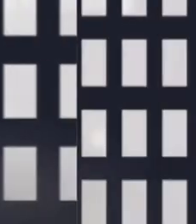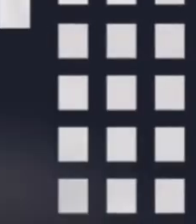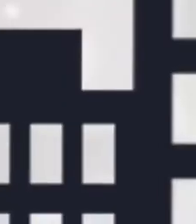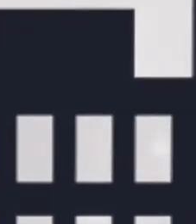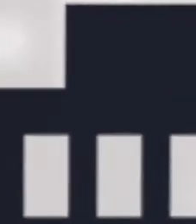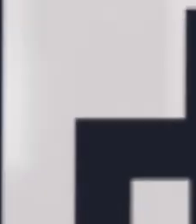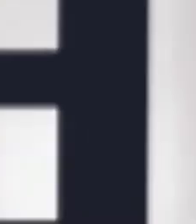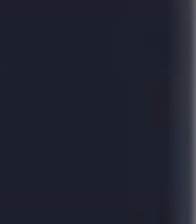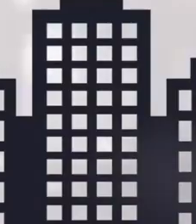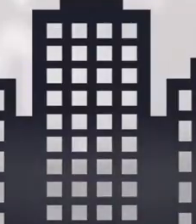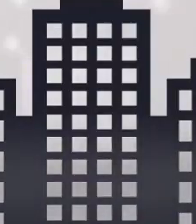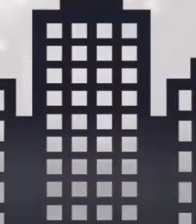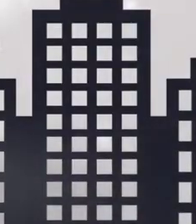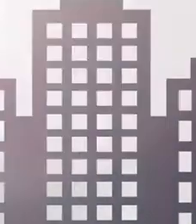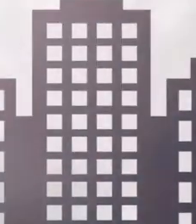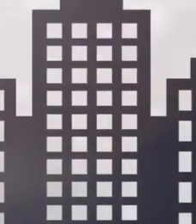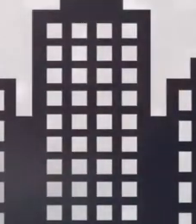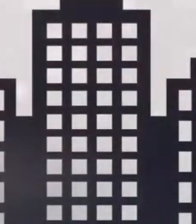Música